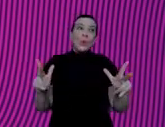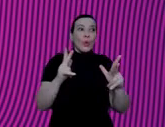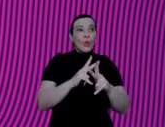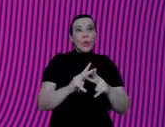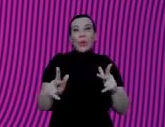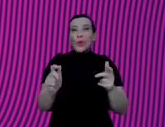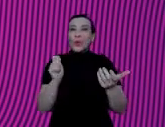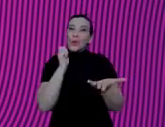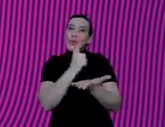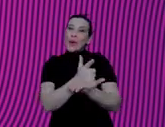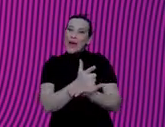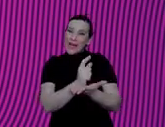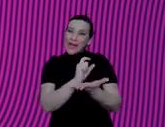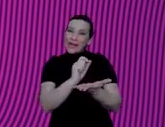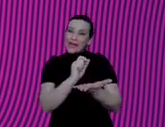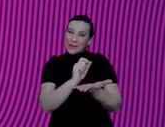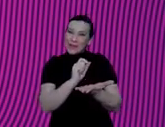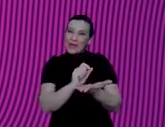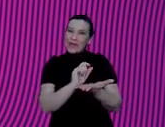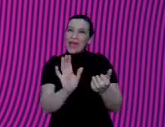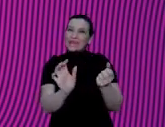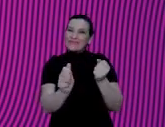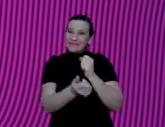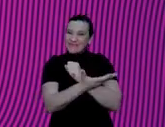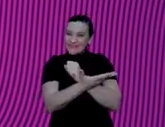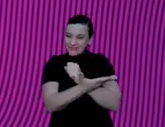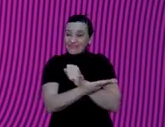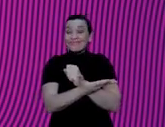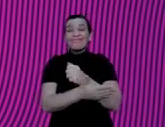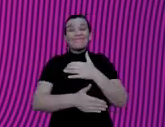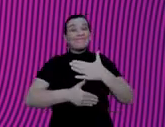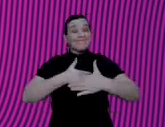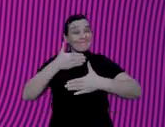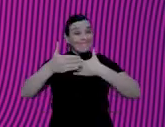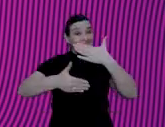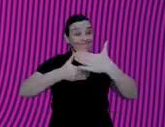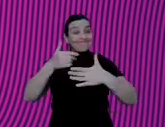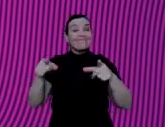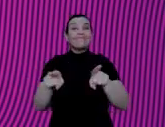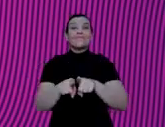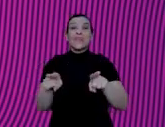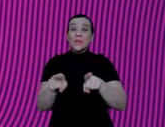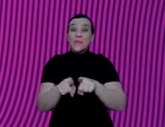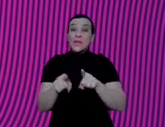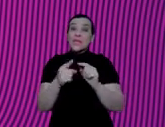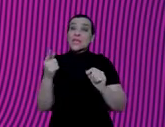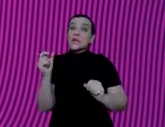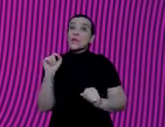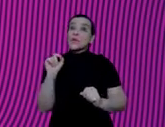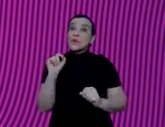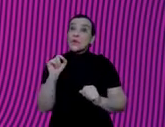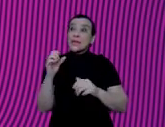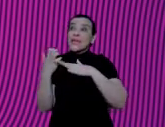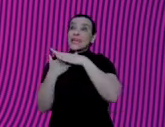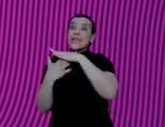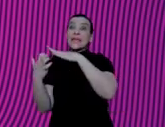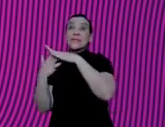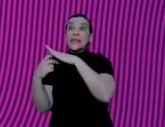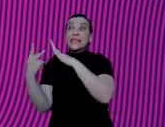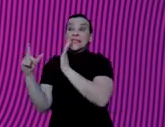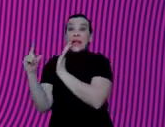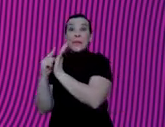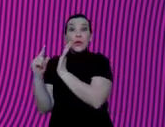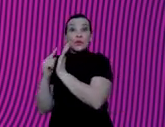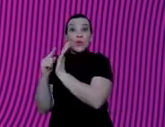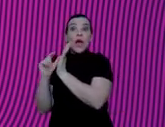que não eram honorários por conferência, né? E ela também pagou uma empresa de prontuário eletrônico que introduzia sugestões aos